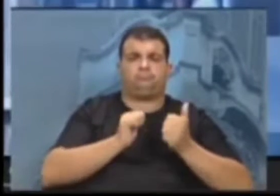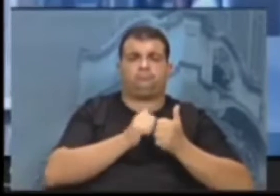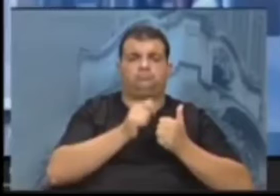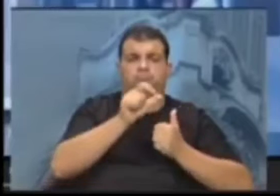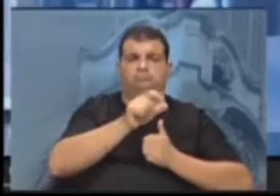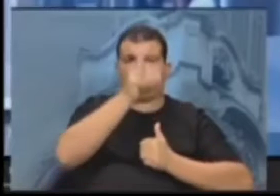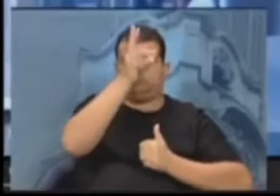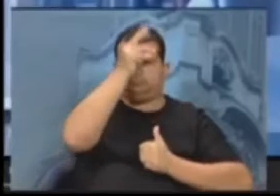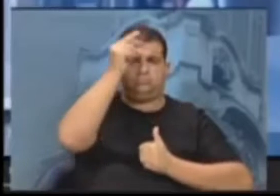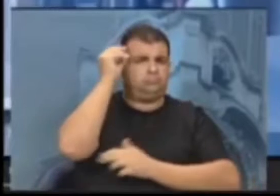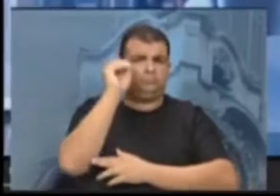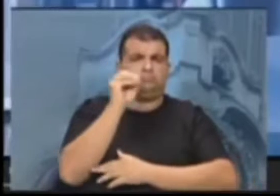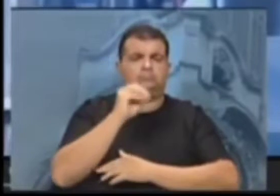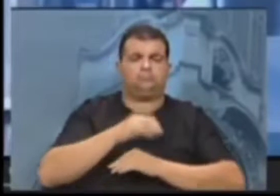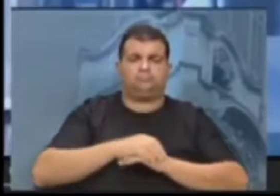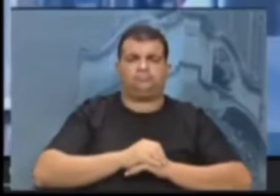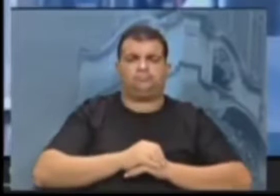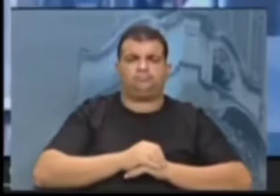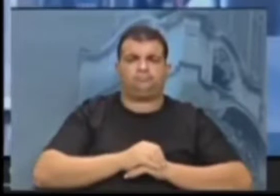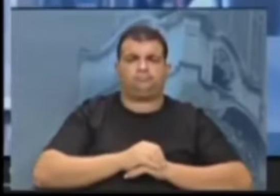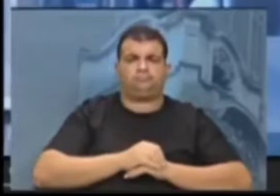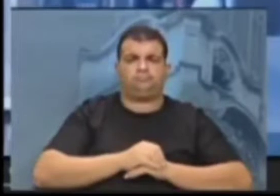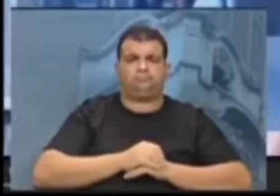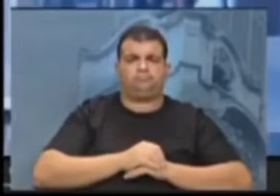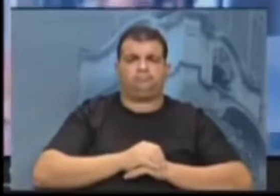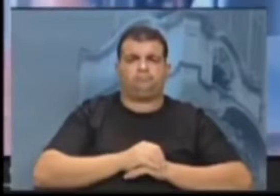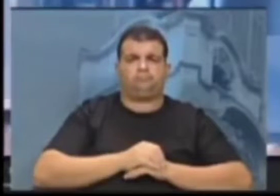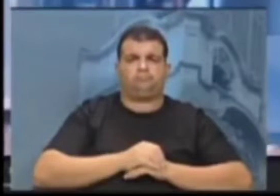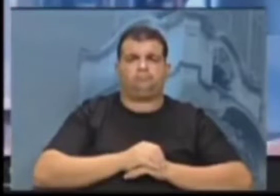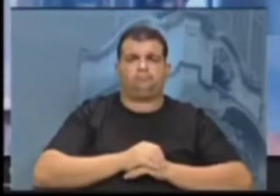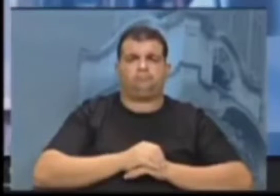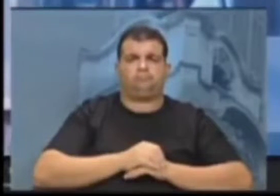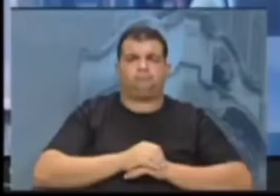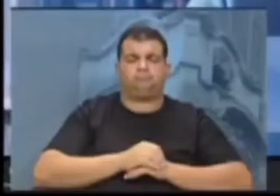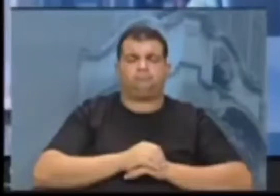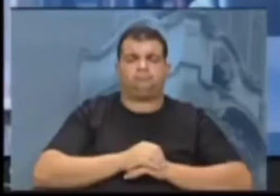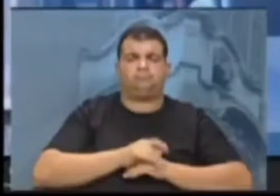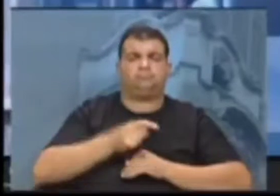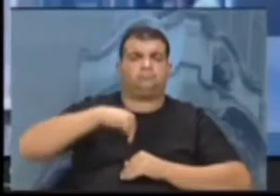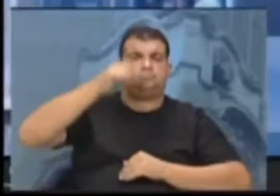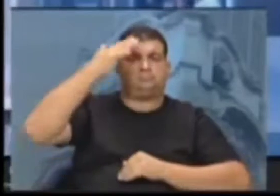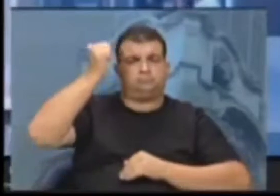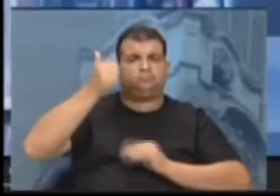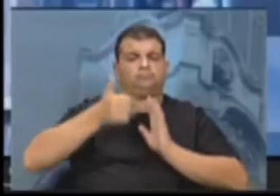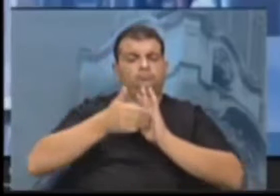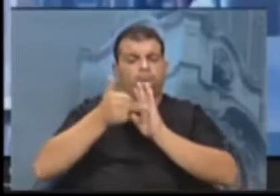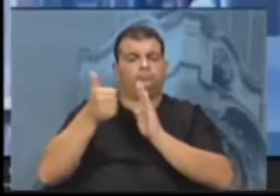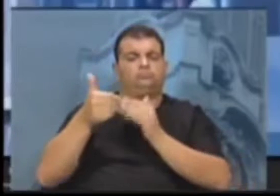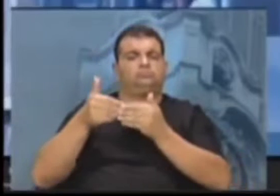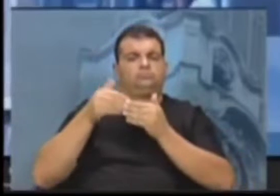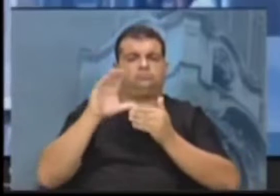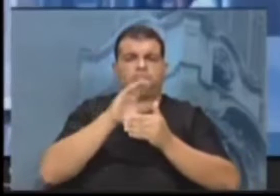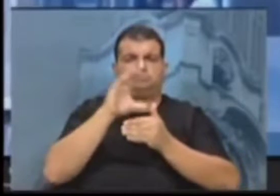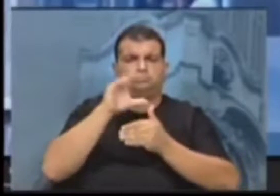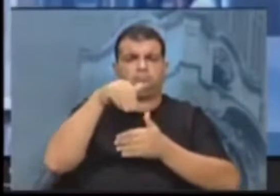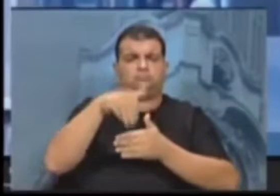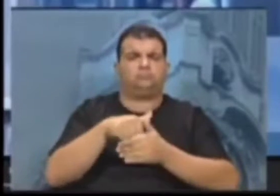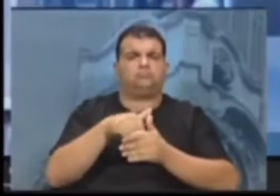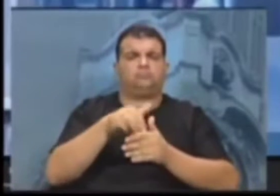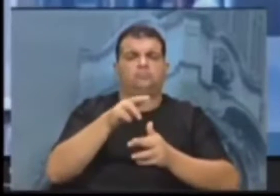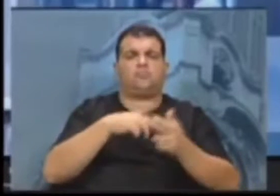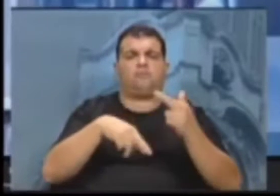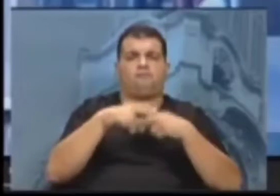Alegre. Nós sabemos, então, que foi retirado o pedido de urgência da reforma